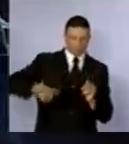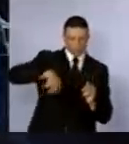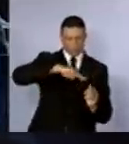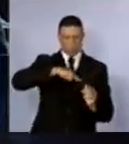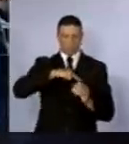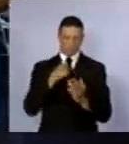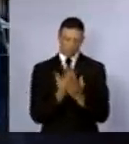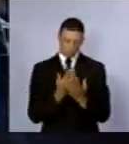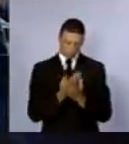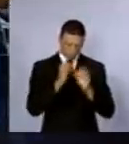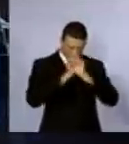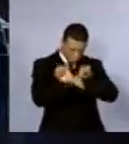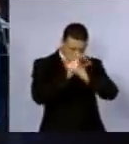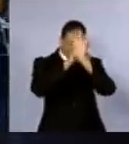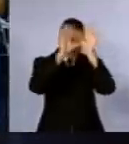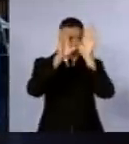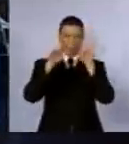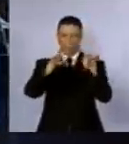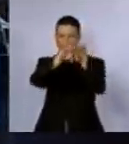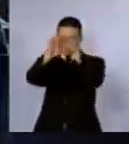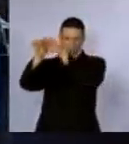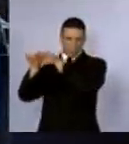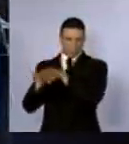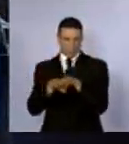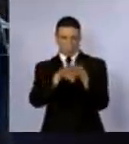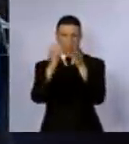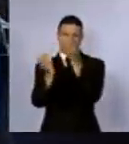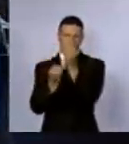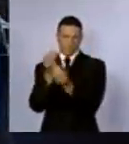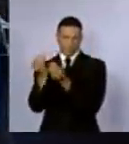entende esses padrões, né,